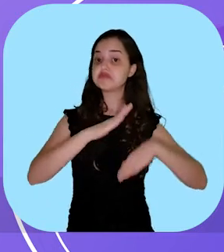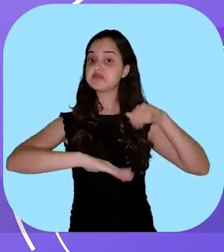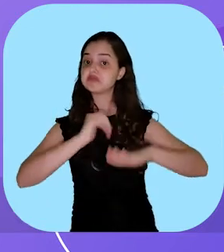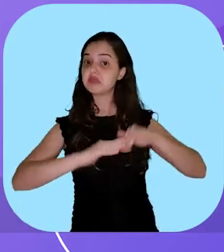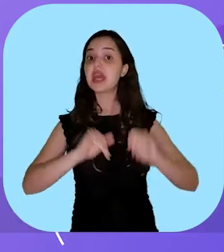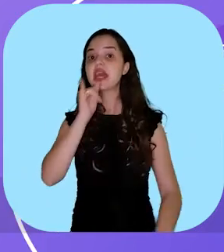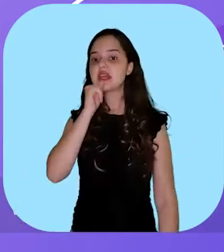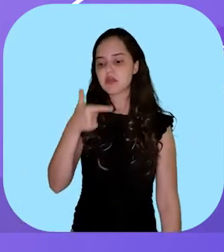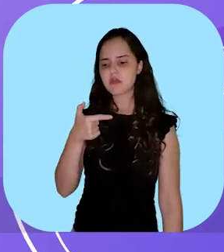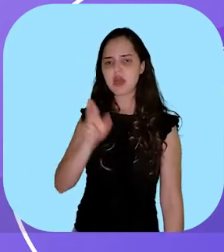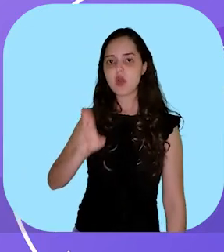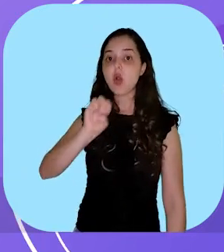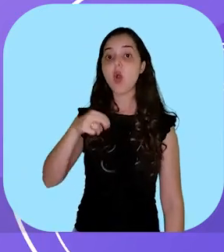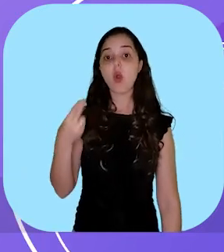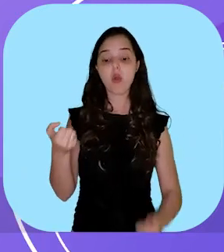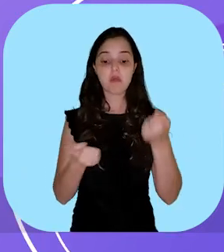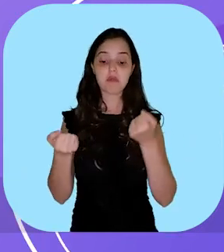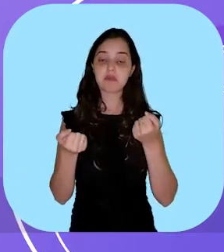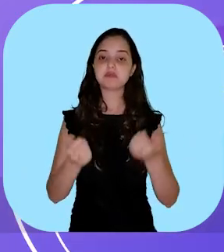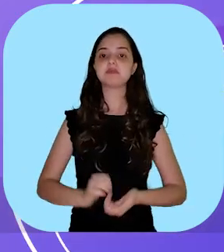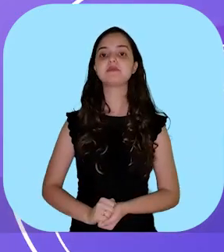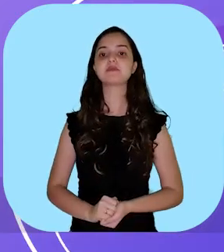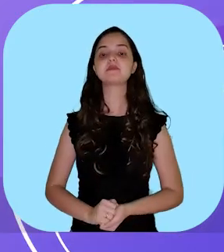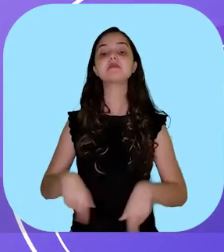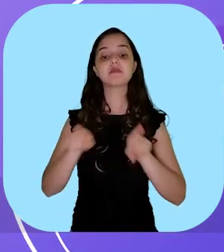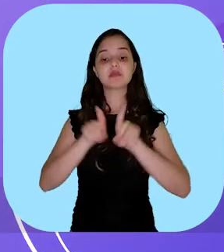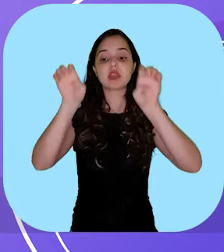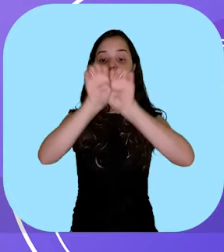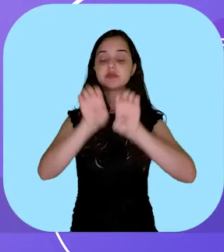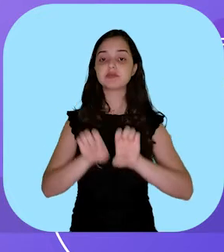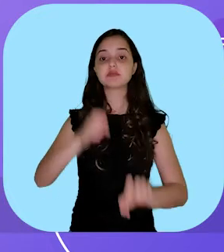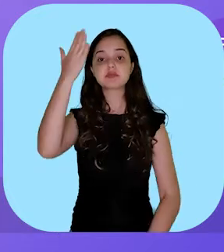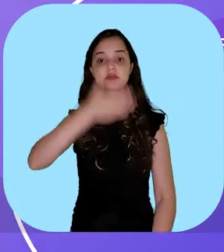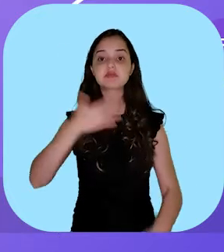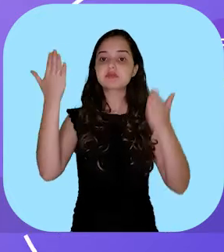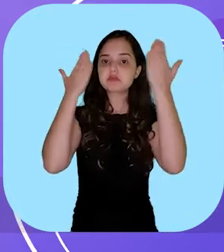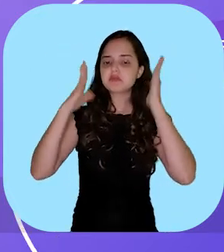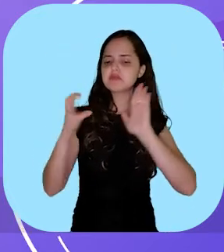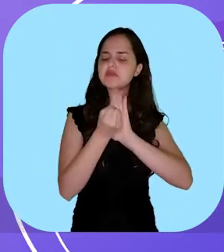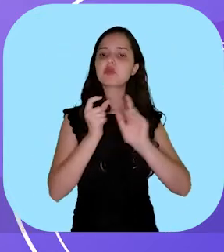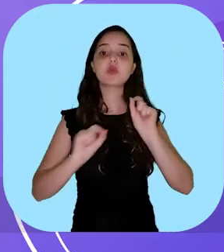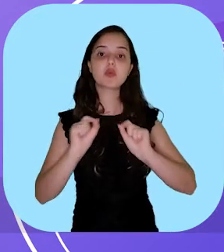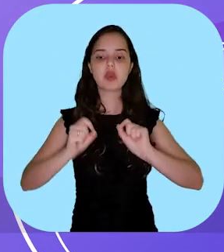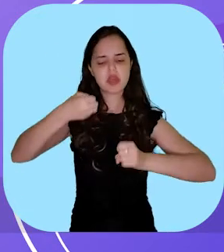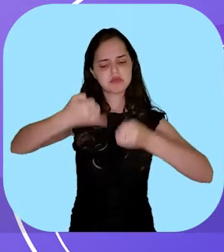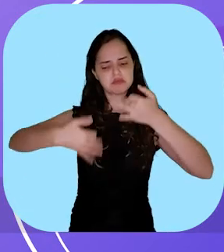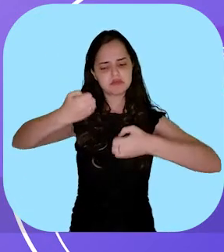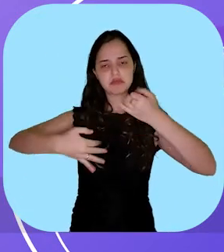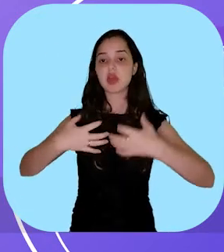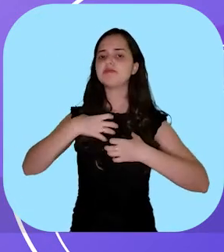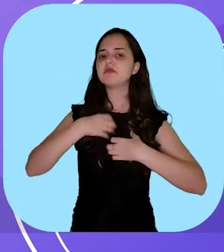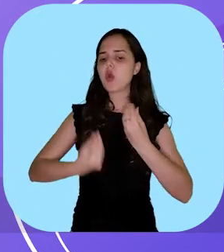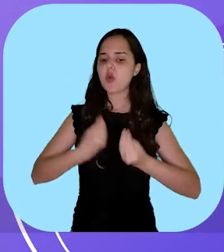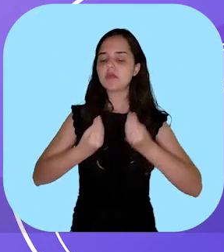como manuseio de armas ou dirigir veículos. A estrutura do atestado psicológico deve conter também a descrição